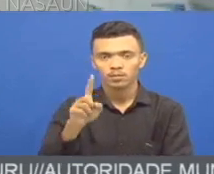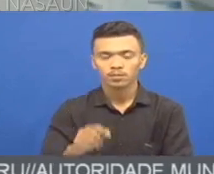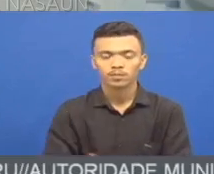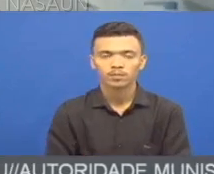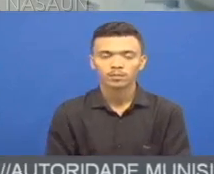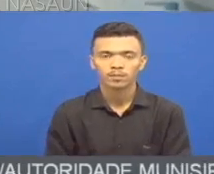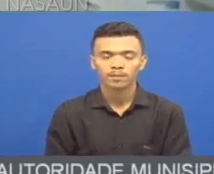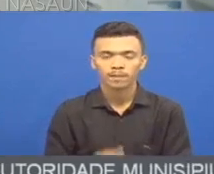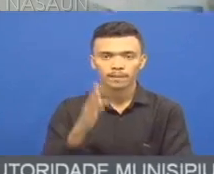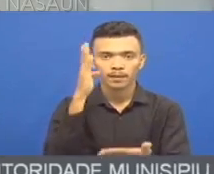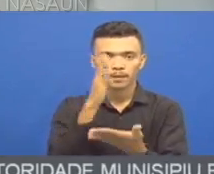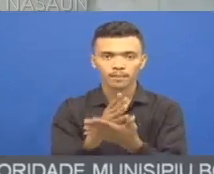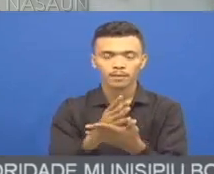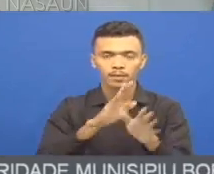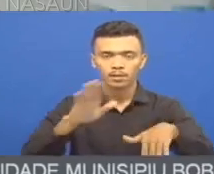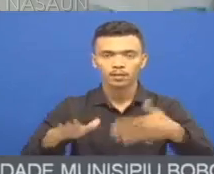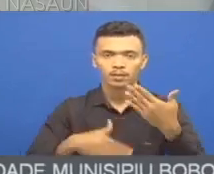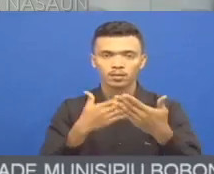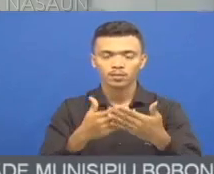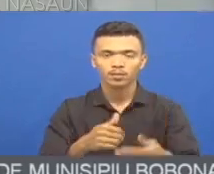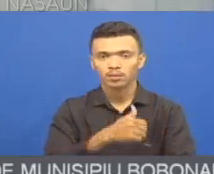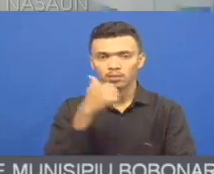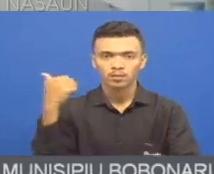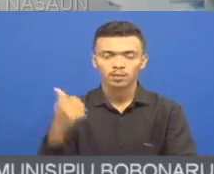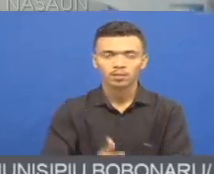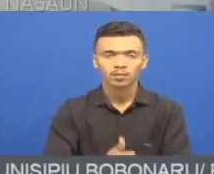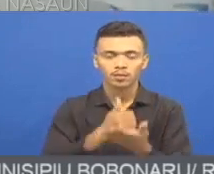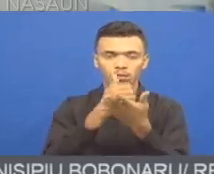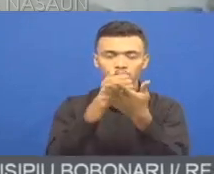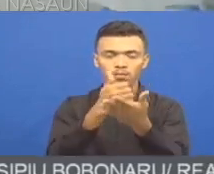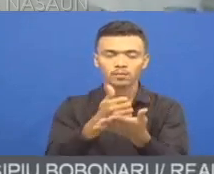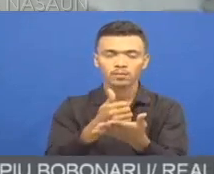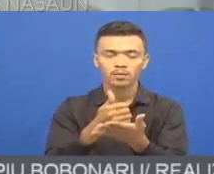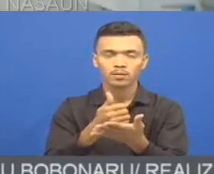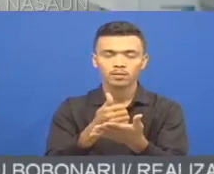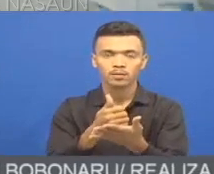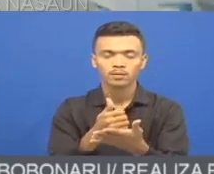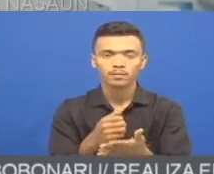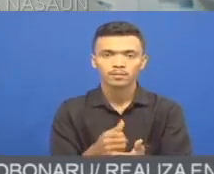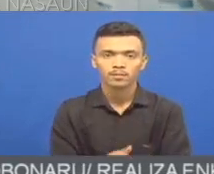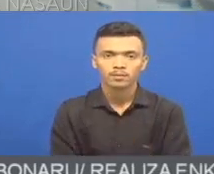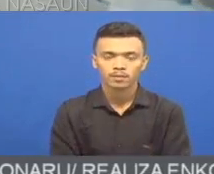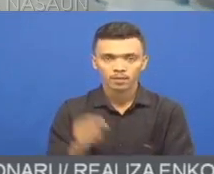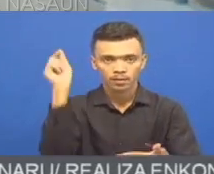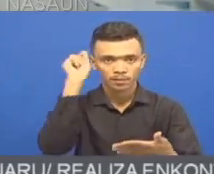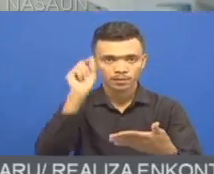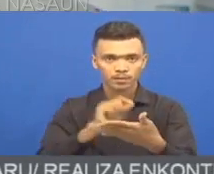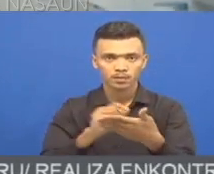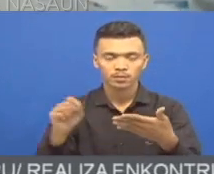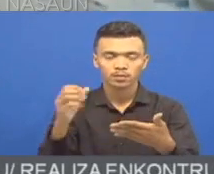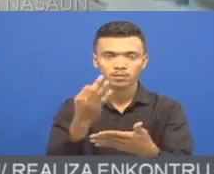2021, né, a parauto. Balo apoio via parte logística, balo apoio via administração finanças,